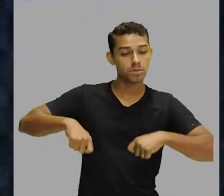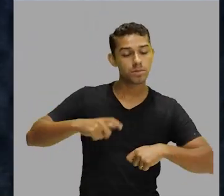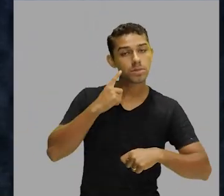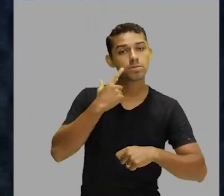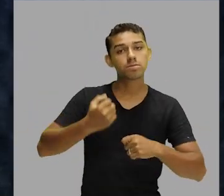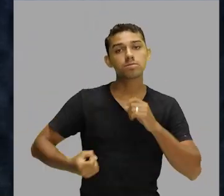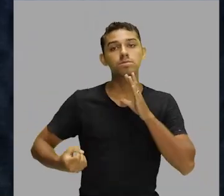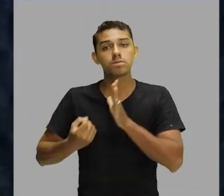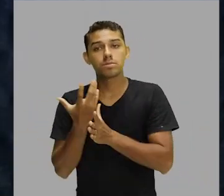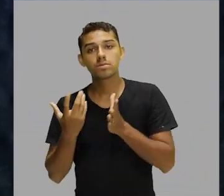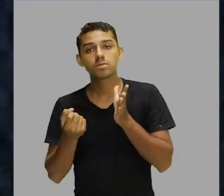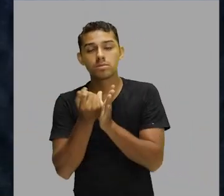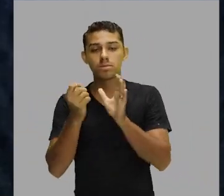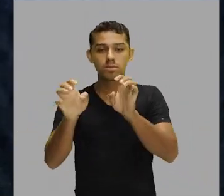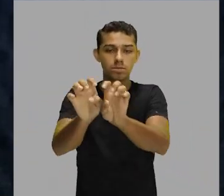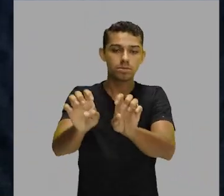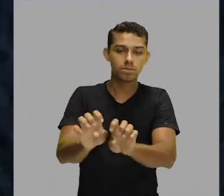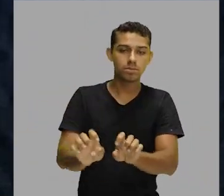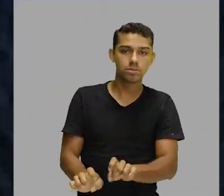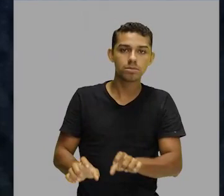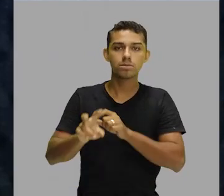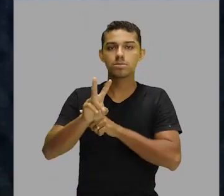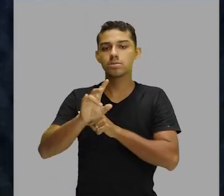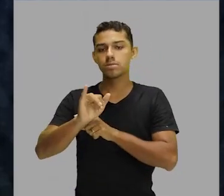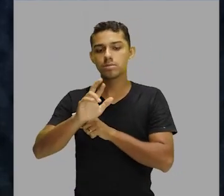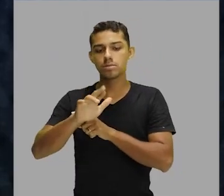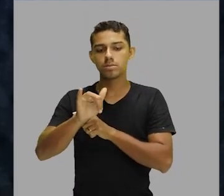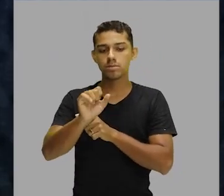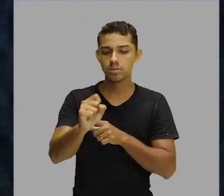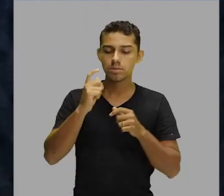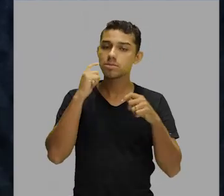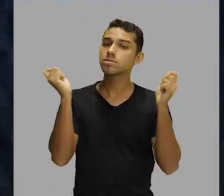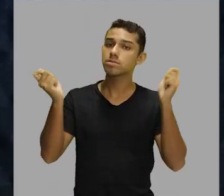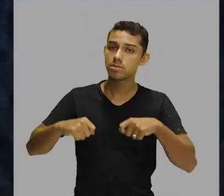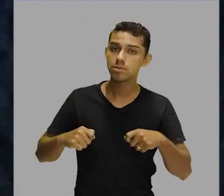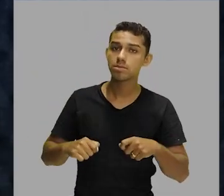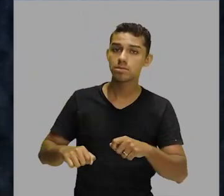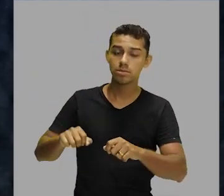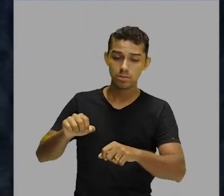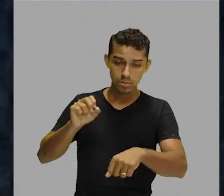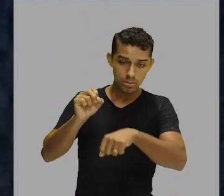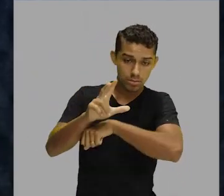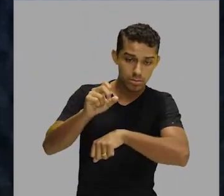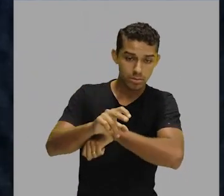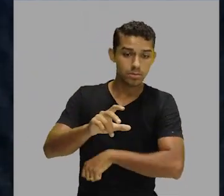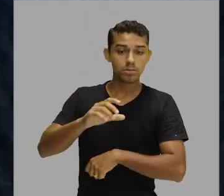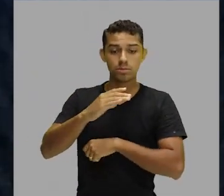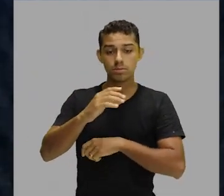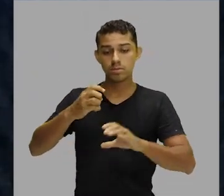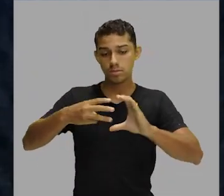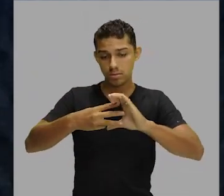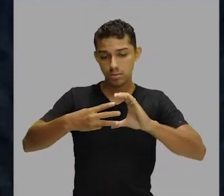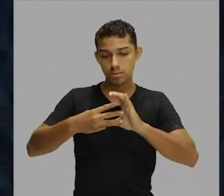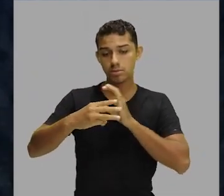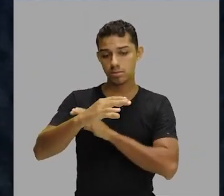ele possa produzir as suas estruturas virais. Então, ele precisa infectar uma célula para